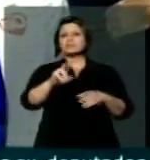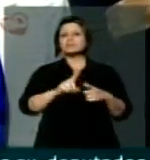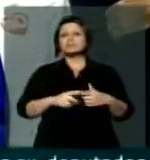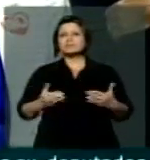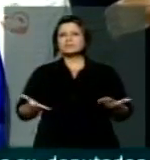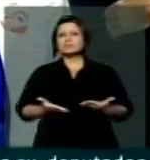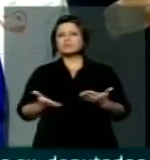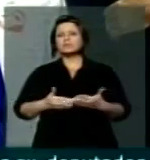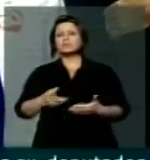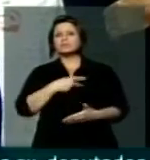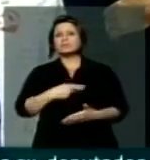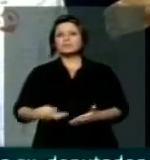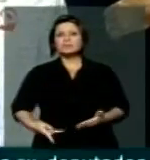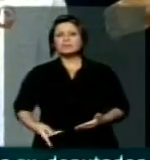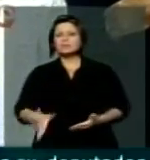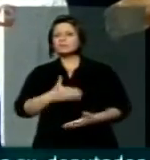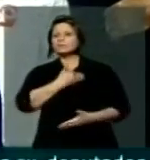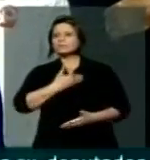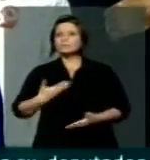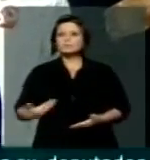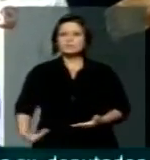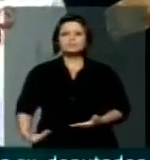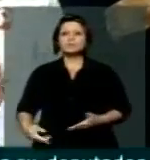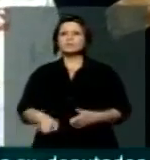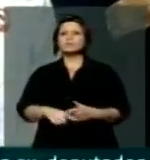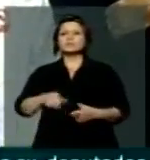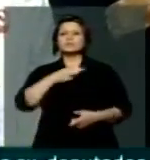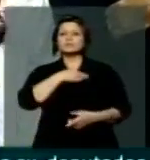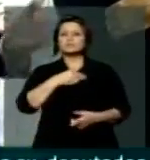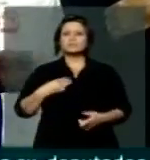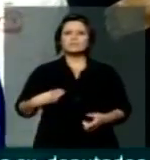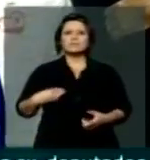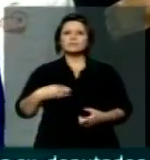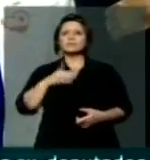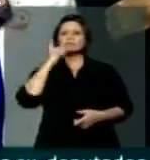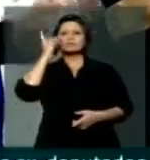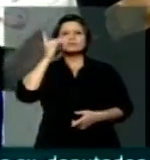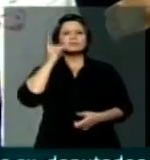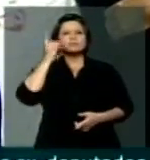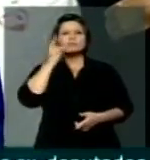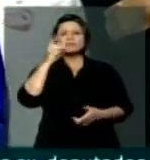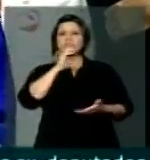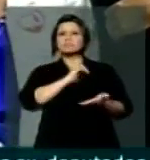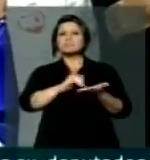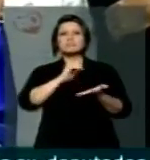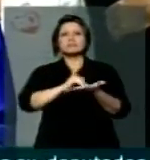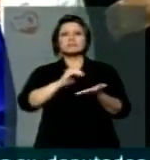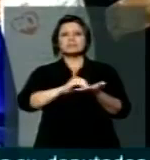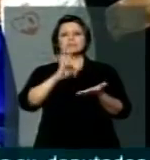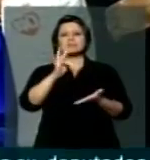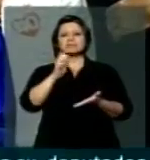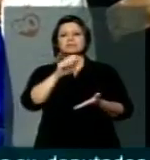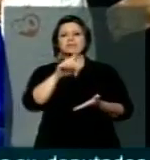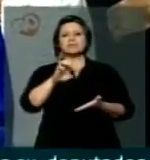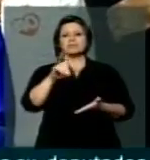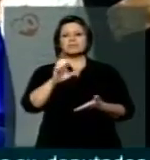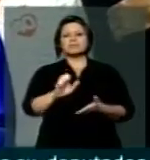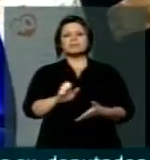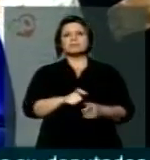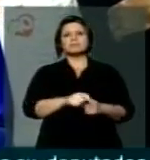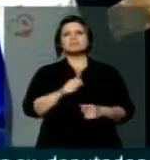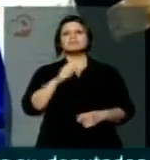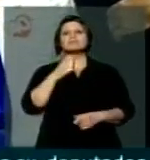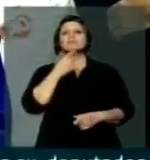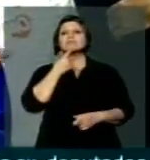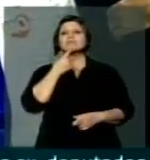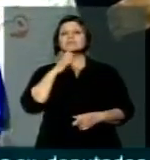que foi nosso presidente, nosso governador, nosso ministro, nosso deputado, nosso secretário da Fazenda, Eduardo